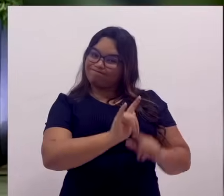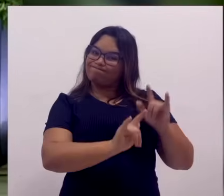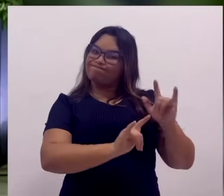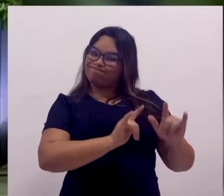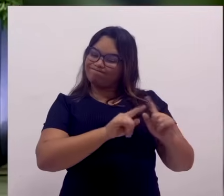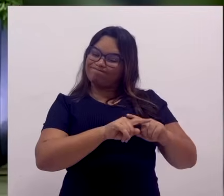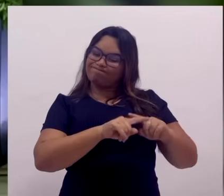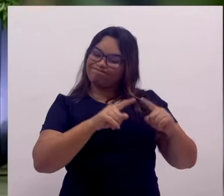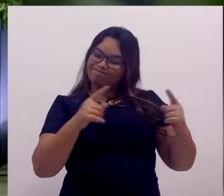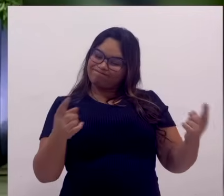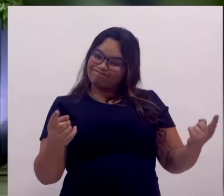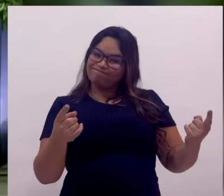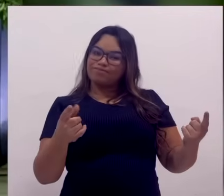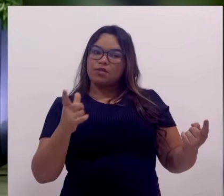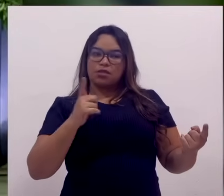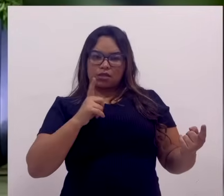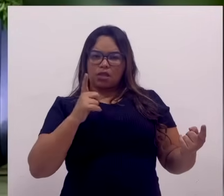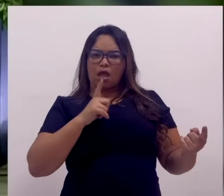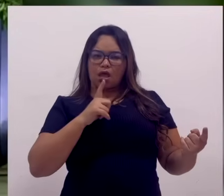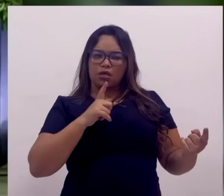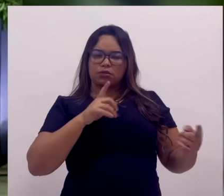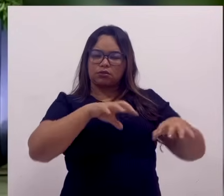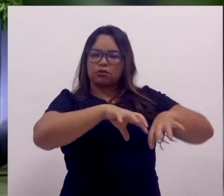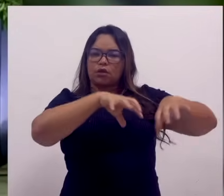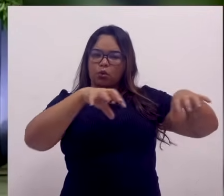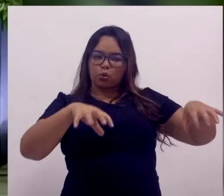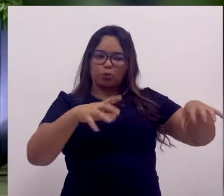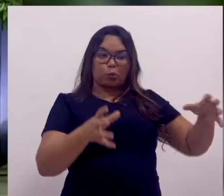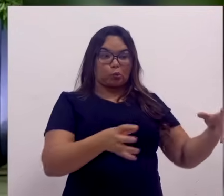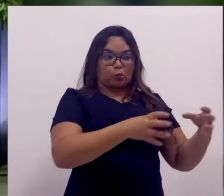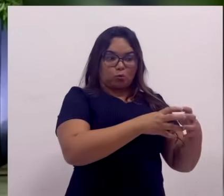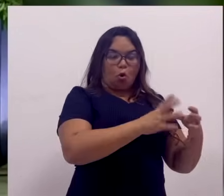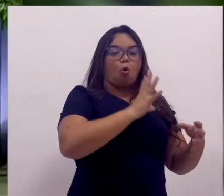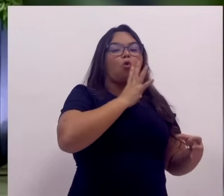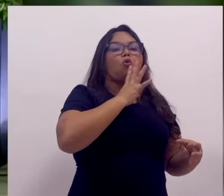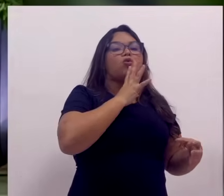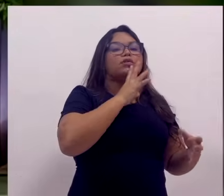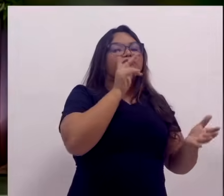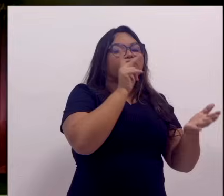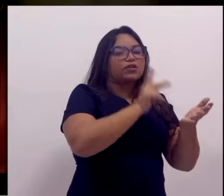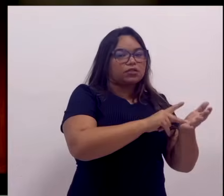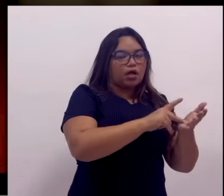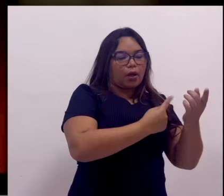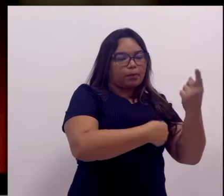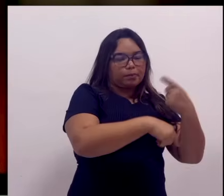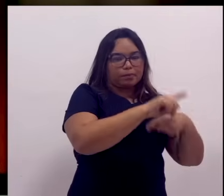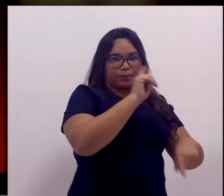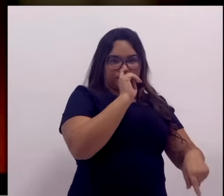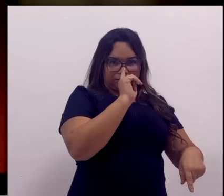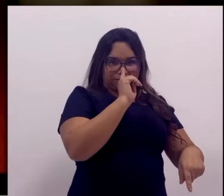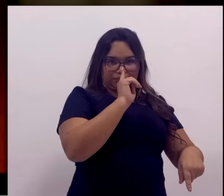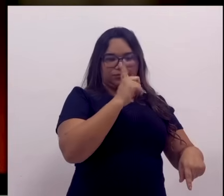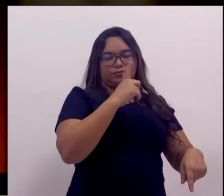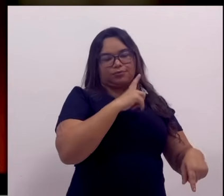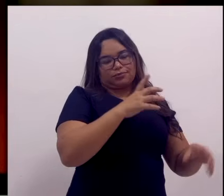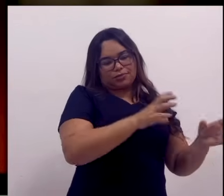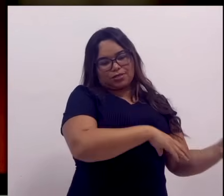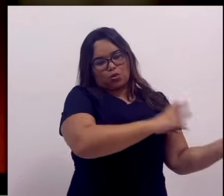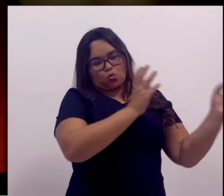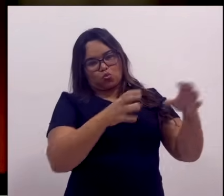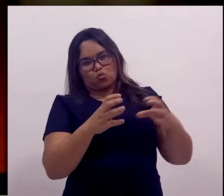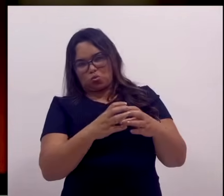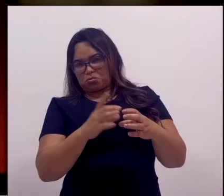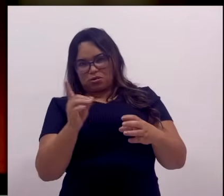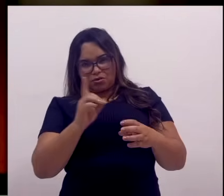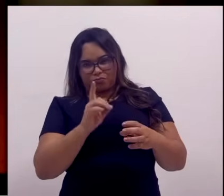um grupo que descobre a verdade e algo está sendo restaurado. Porque tu tens guardado a palavra da